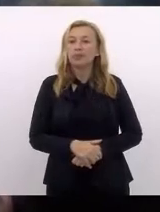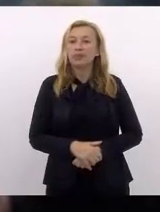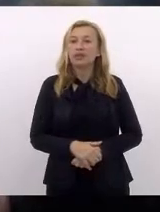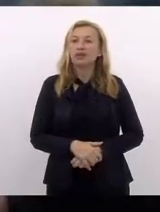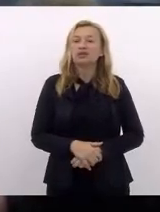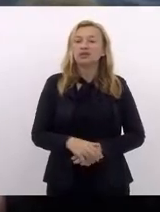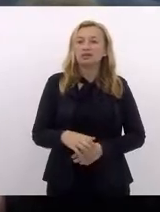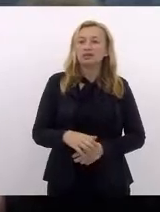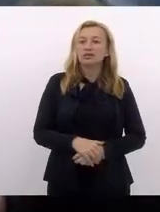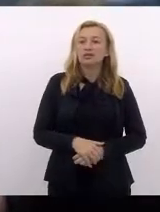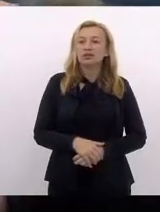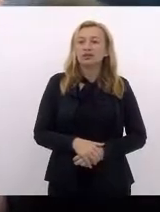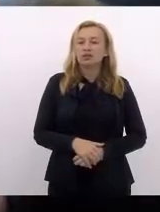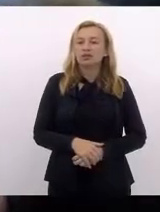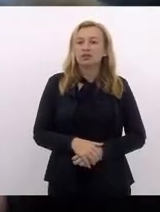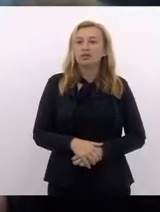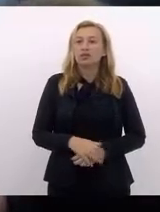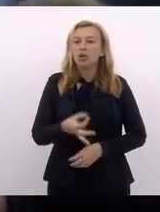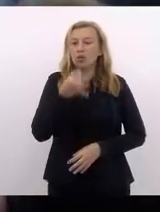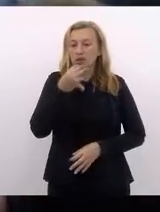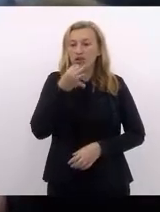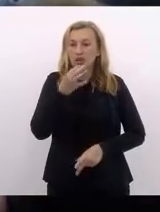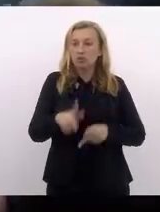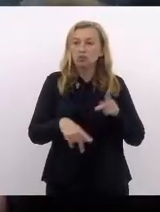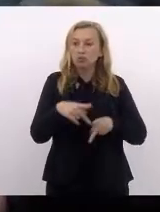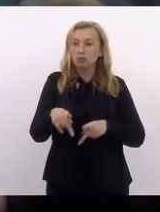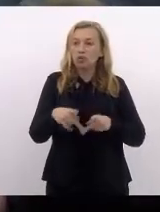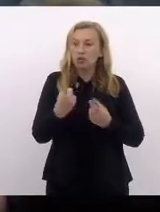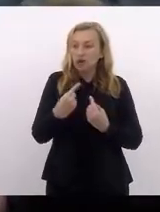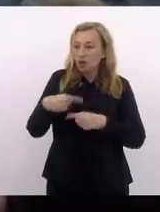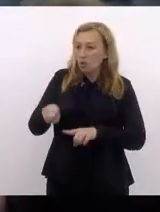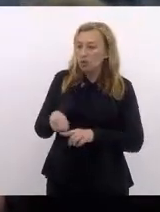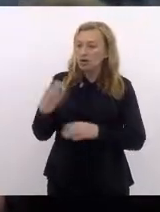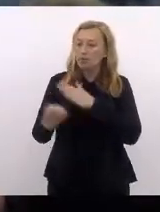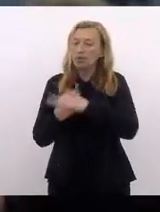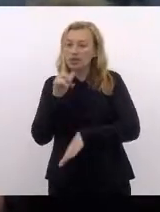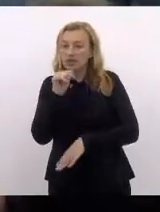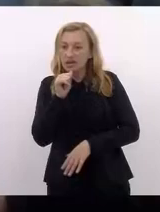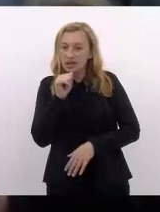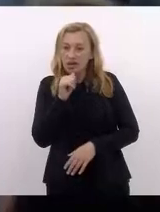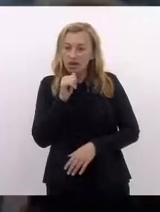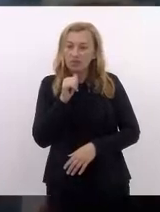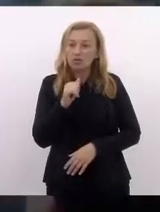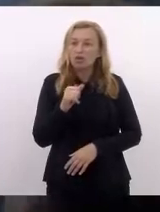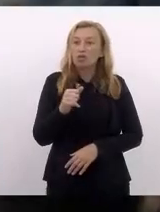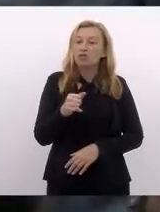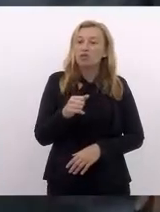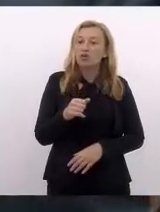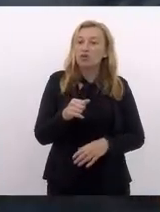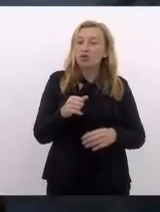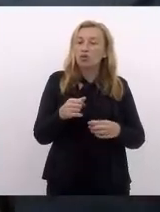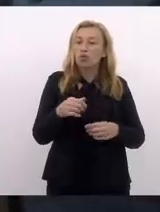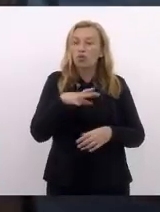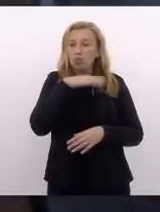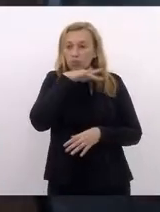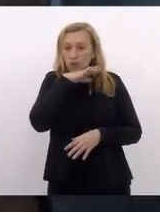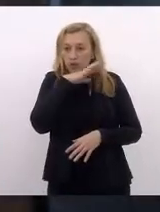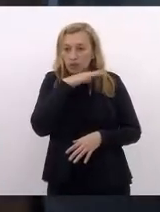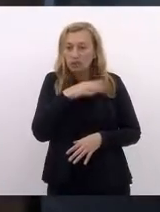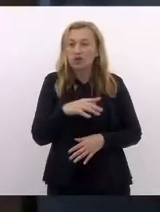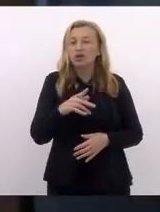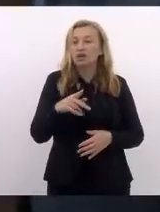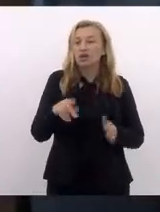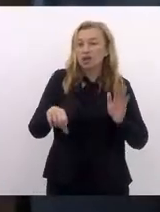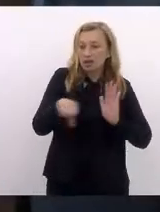inclusive se o presidente a opinião pública fica contra Cedae isso foi alguns escândalo chega a ser